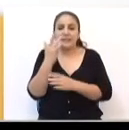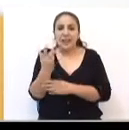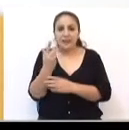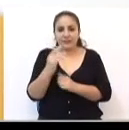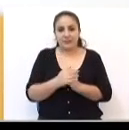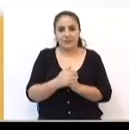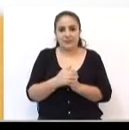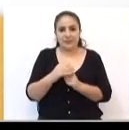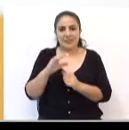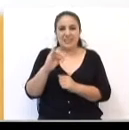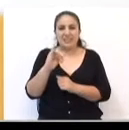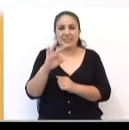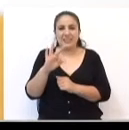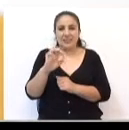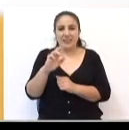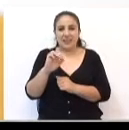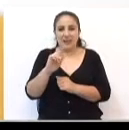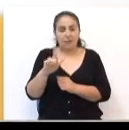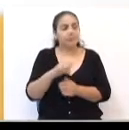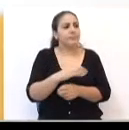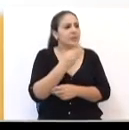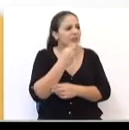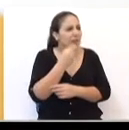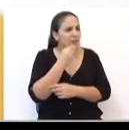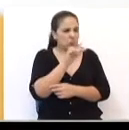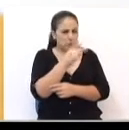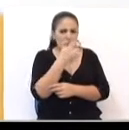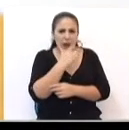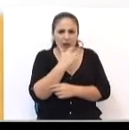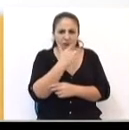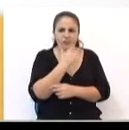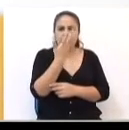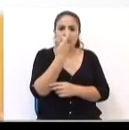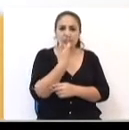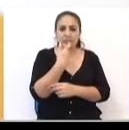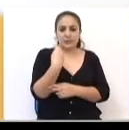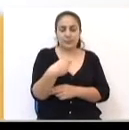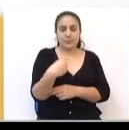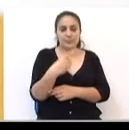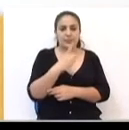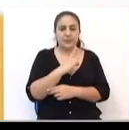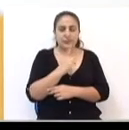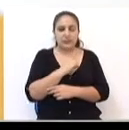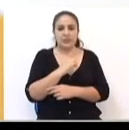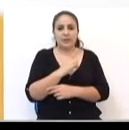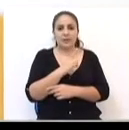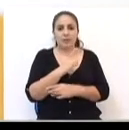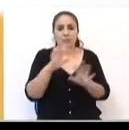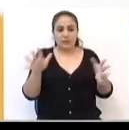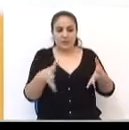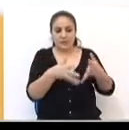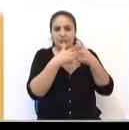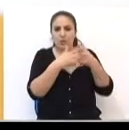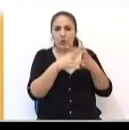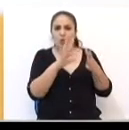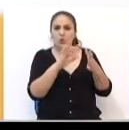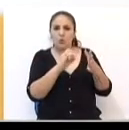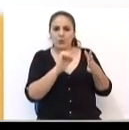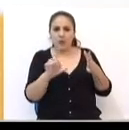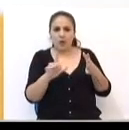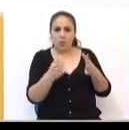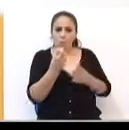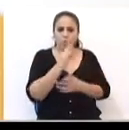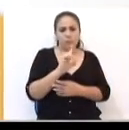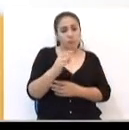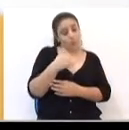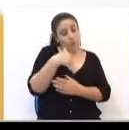até se tu achas que as crianças deveriam ter uma integração total nas suas atividades